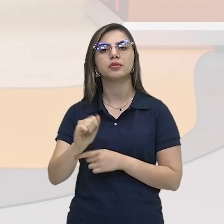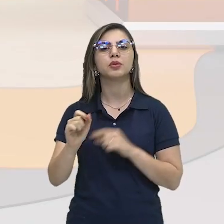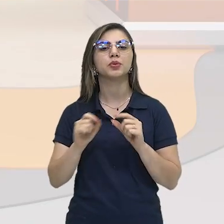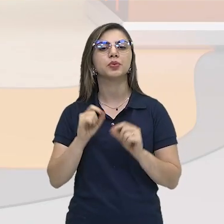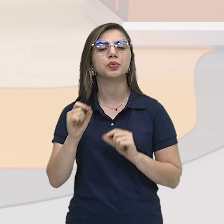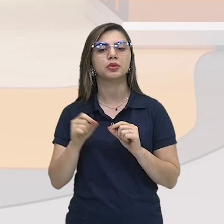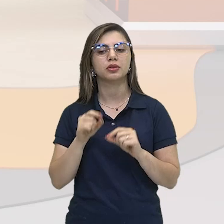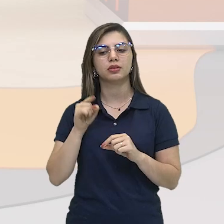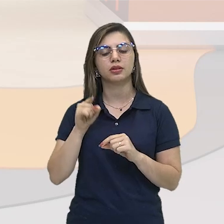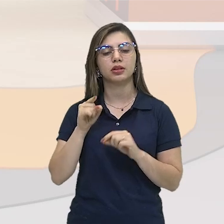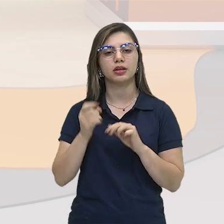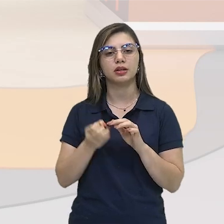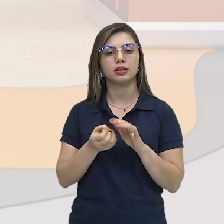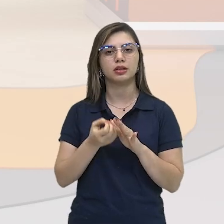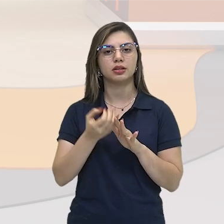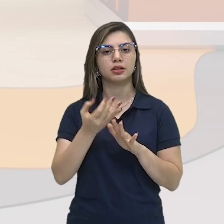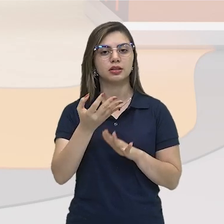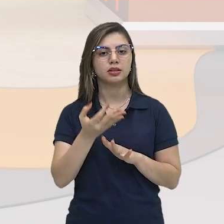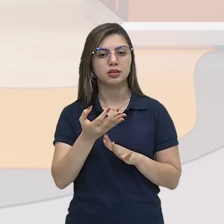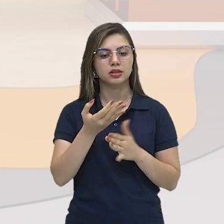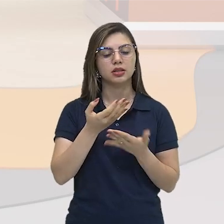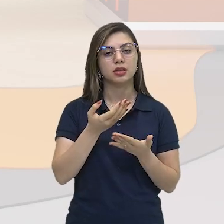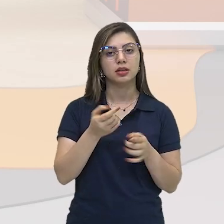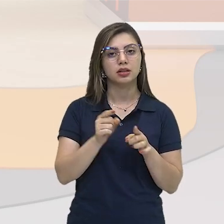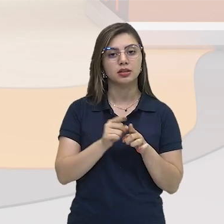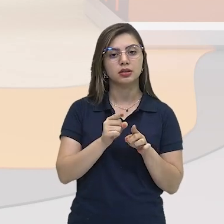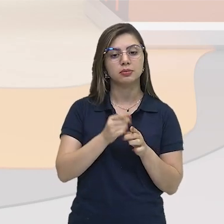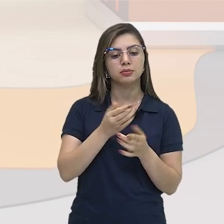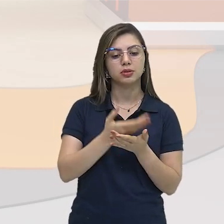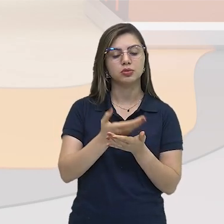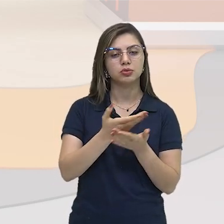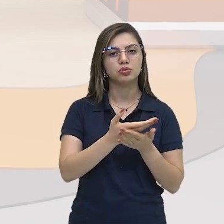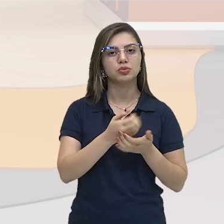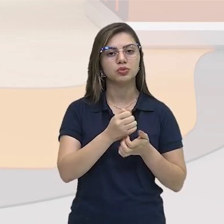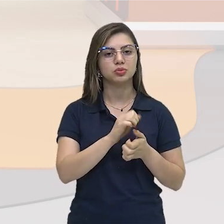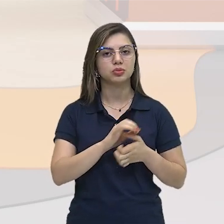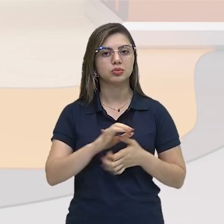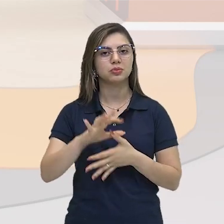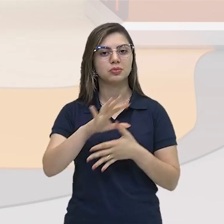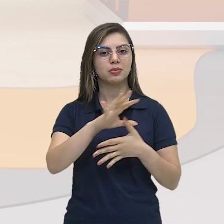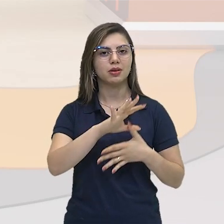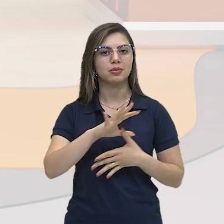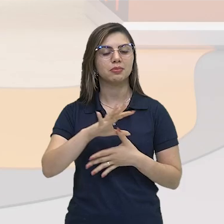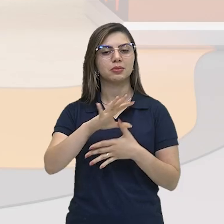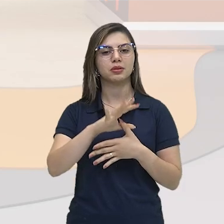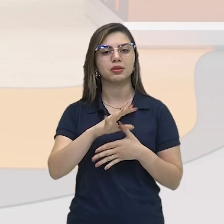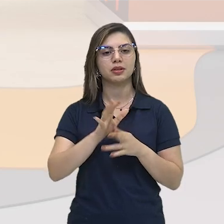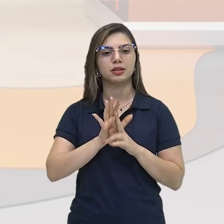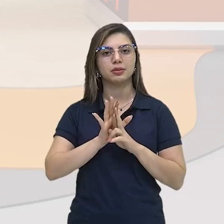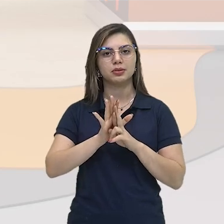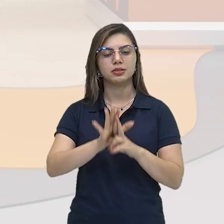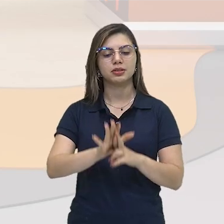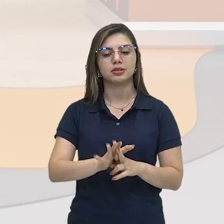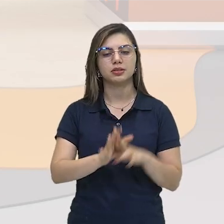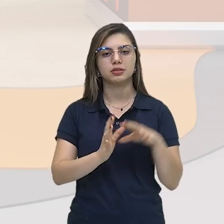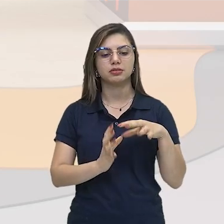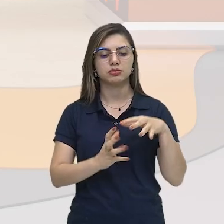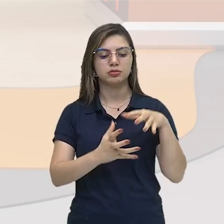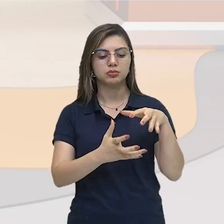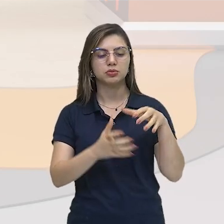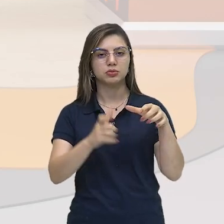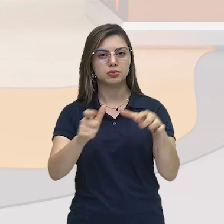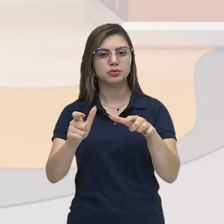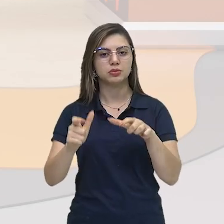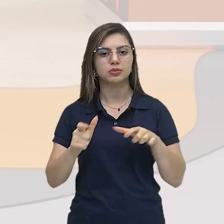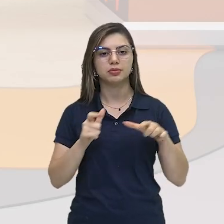pela elaboração e pelo estudo dos mapas, né, das representações cartográficas. A gente